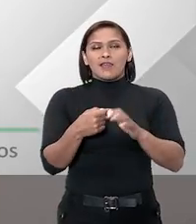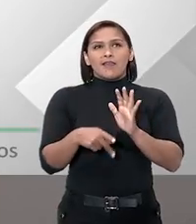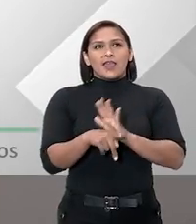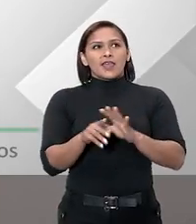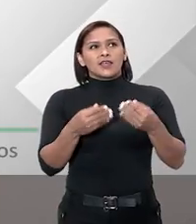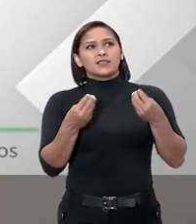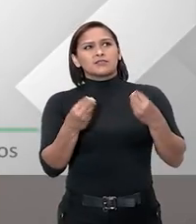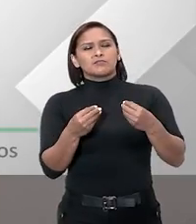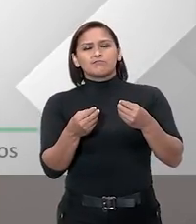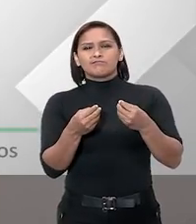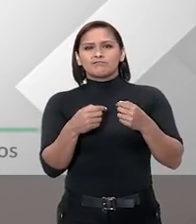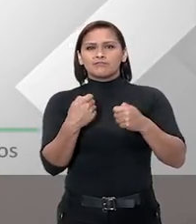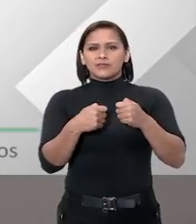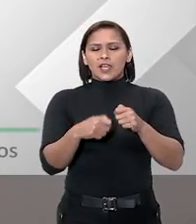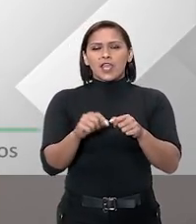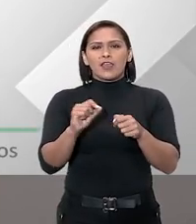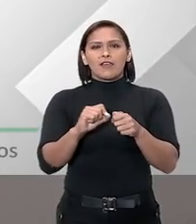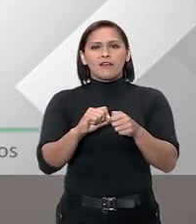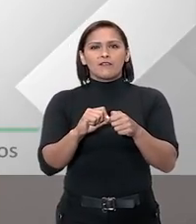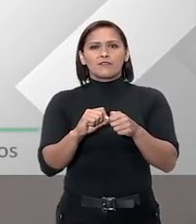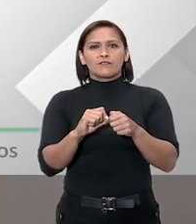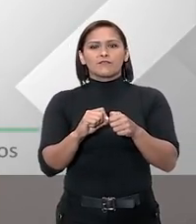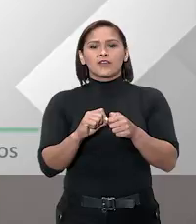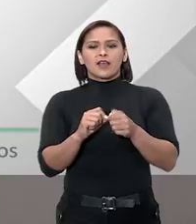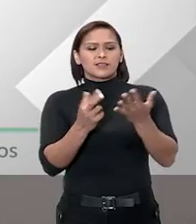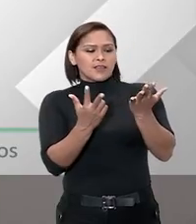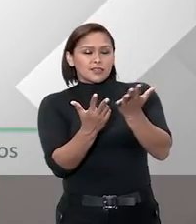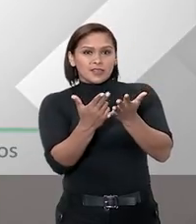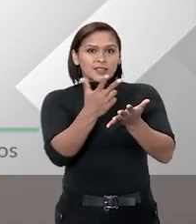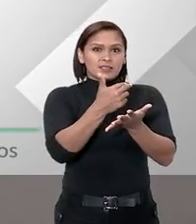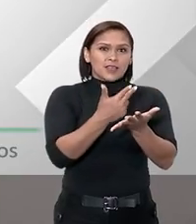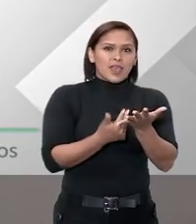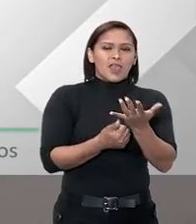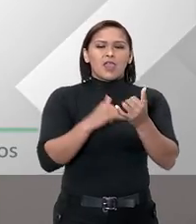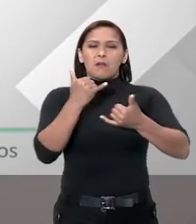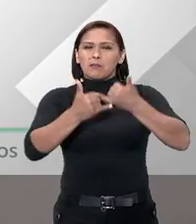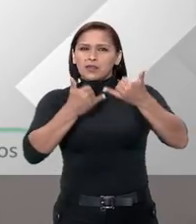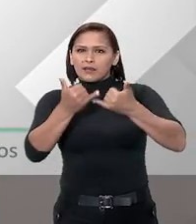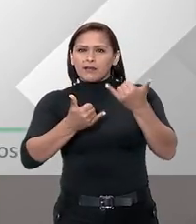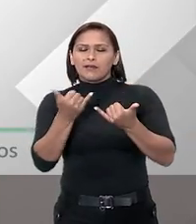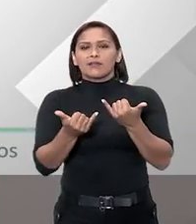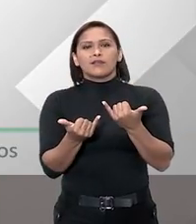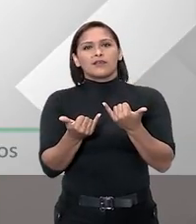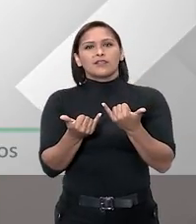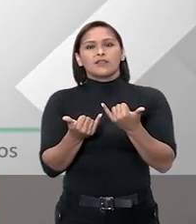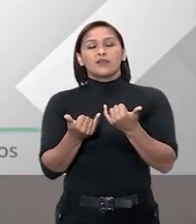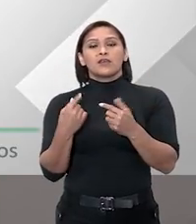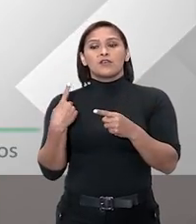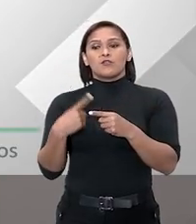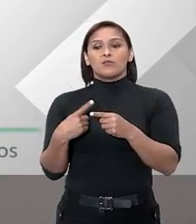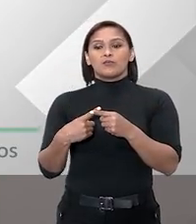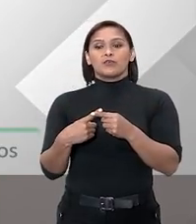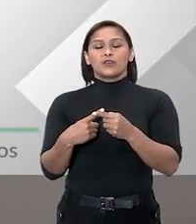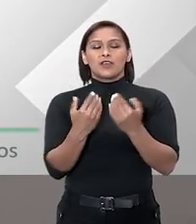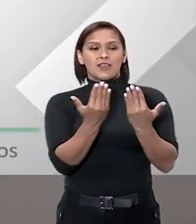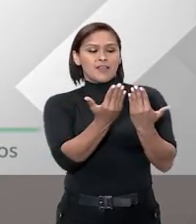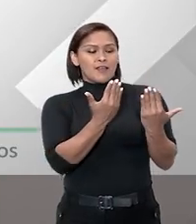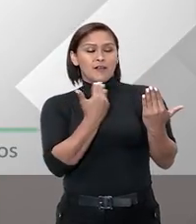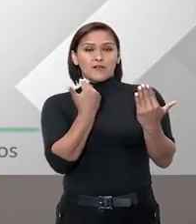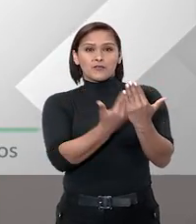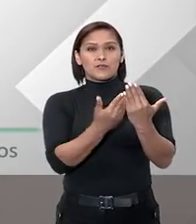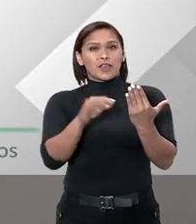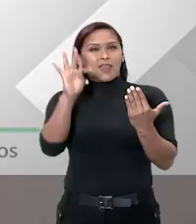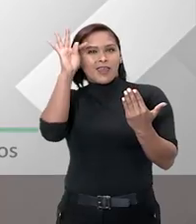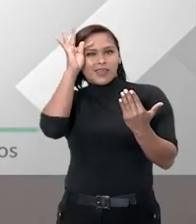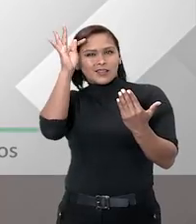forma, fazem desenhos, algo lúdico, brincadeiras, porque diante desse